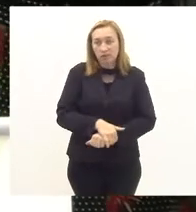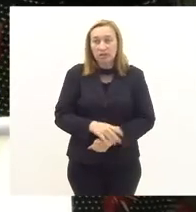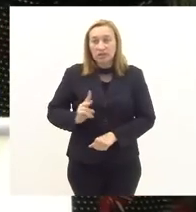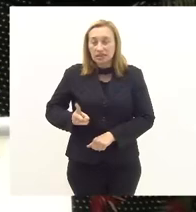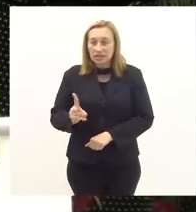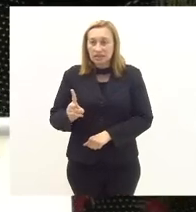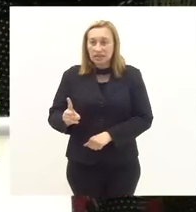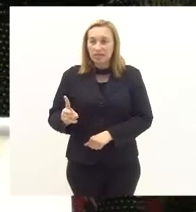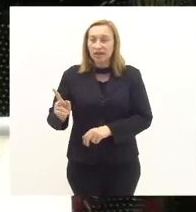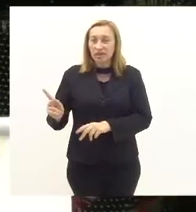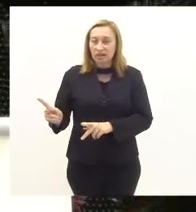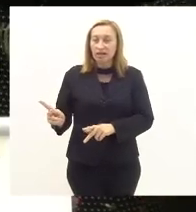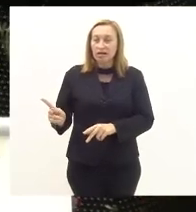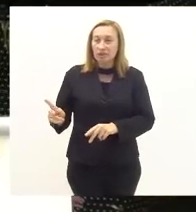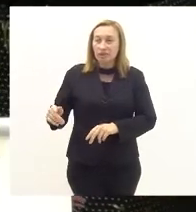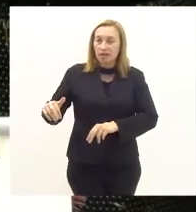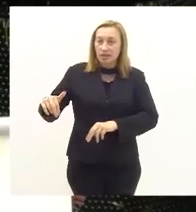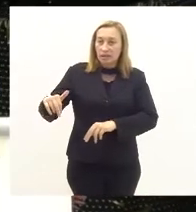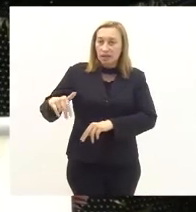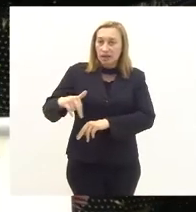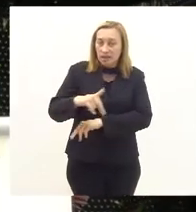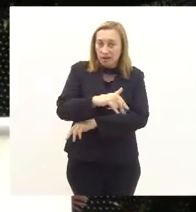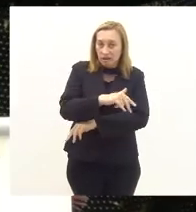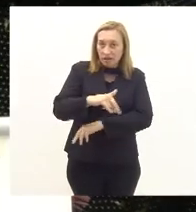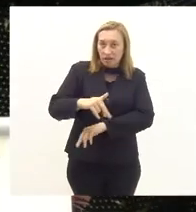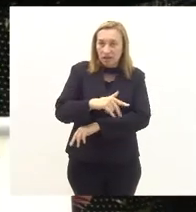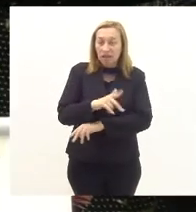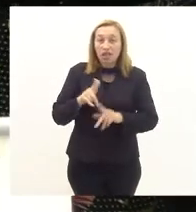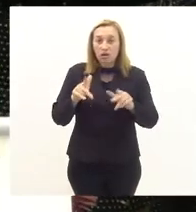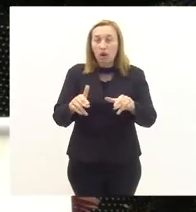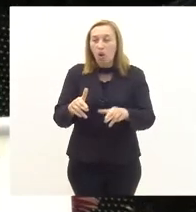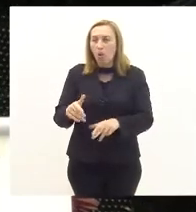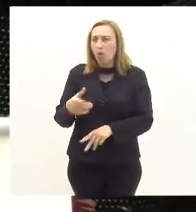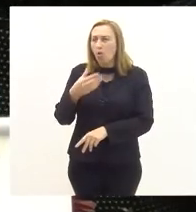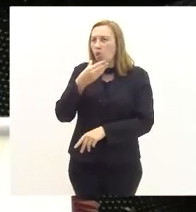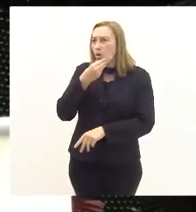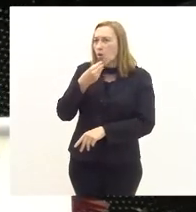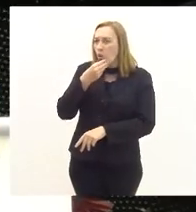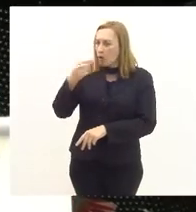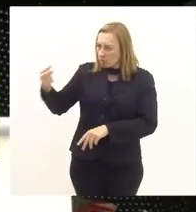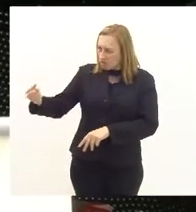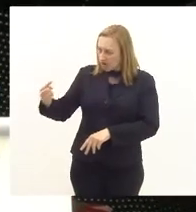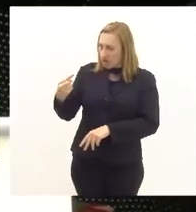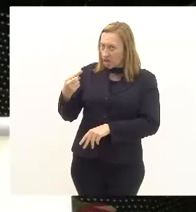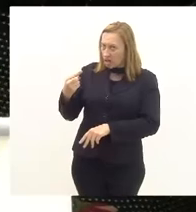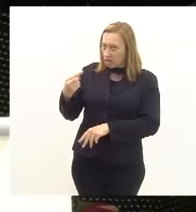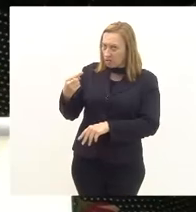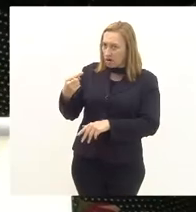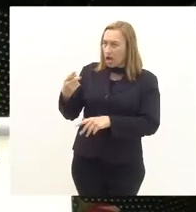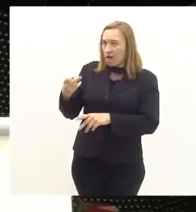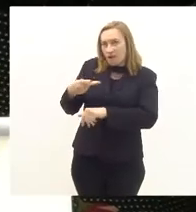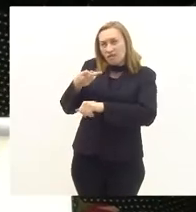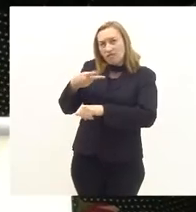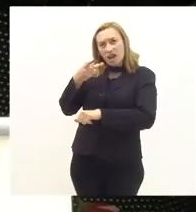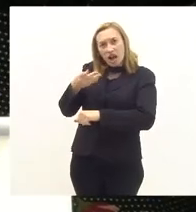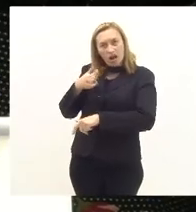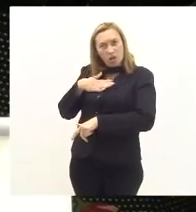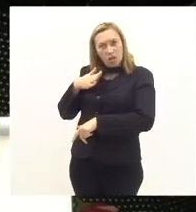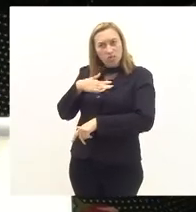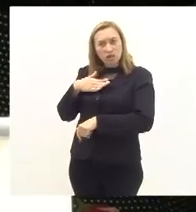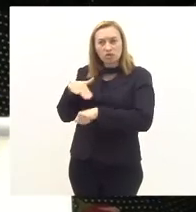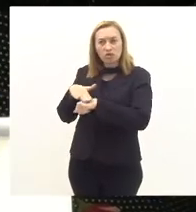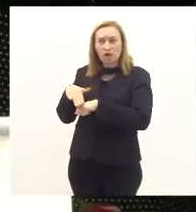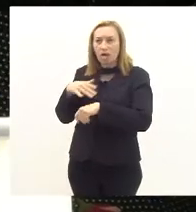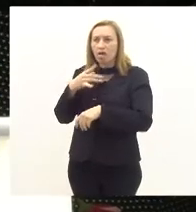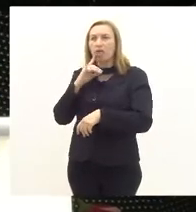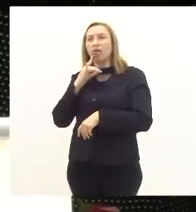passa por ali, e aconteceu o quê? Que ele veio até em cima de mim, começou a falar comigo, conversar, ele tava